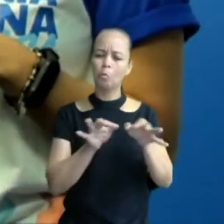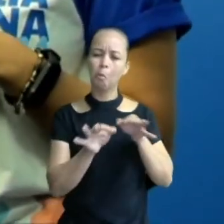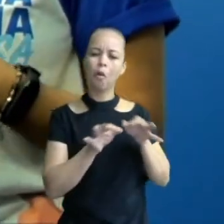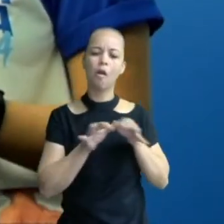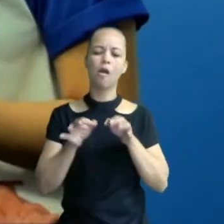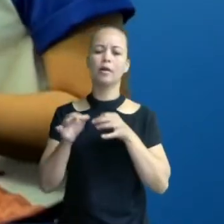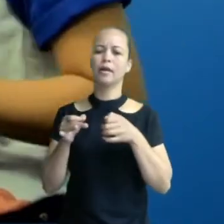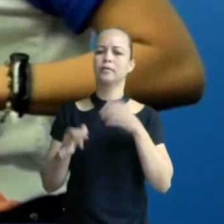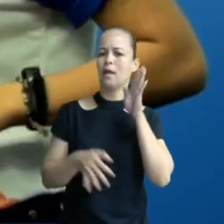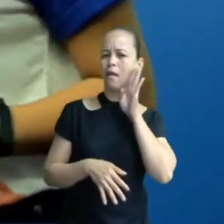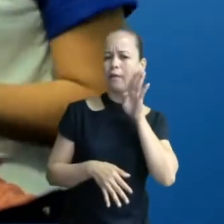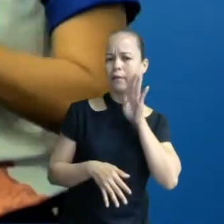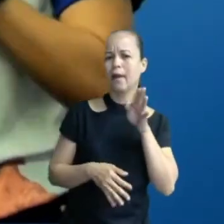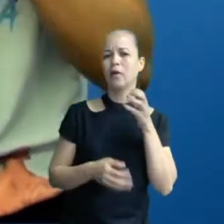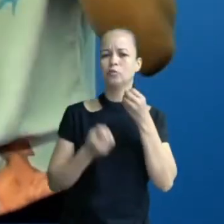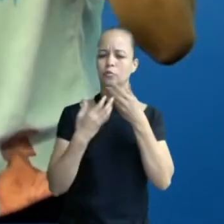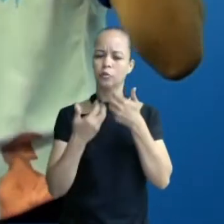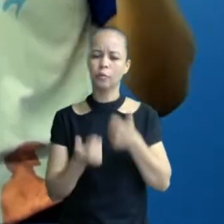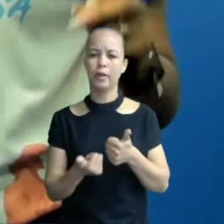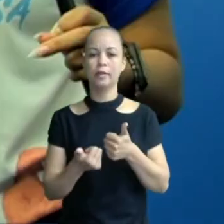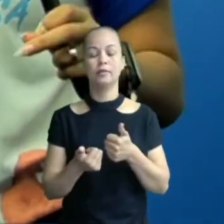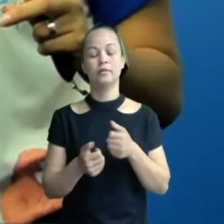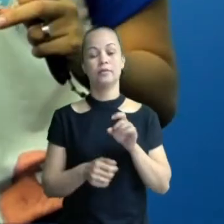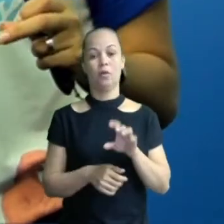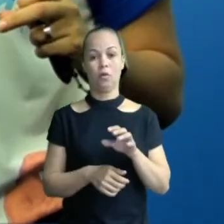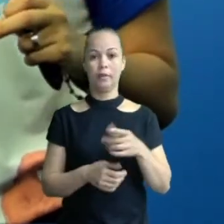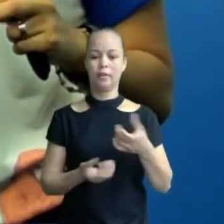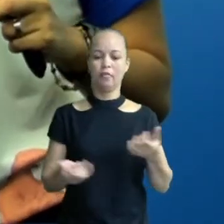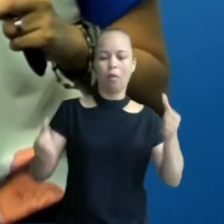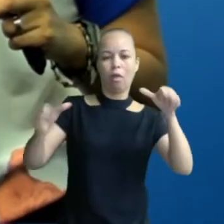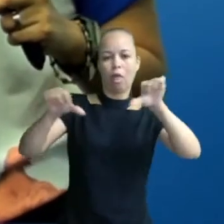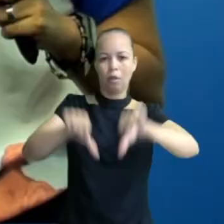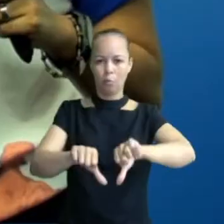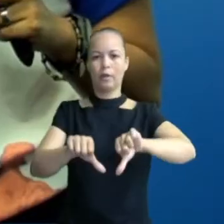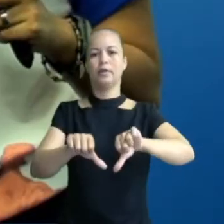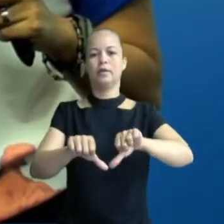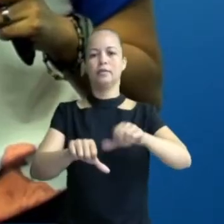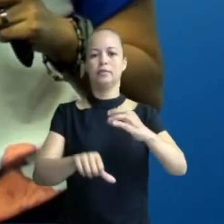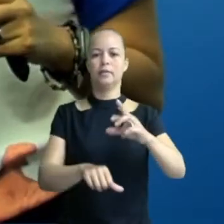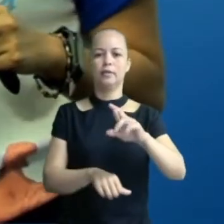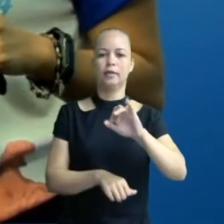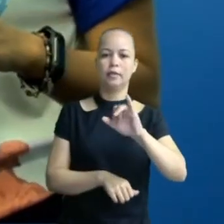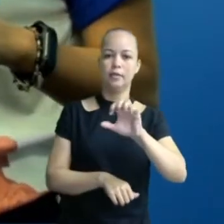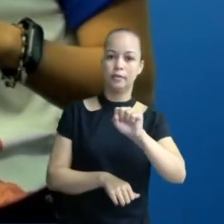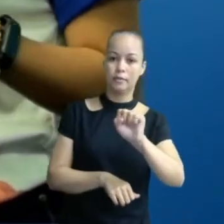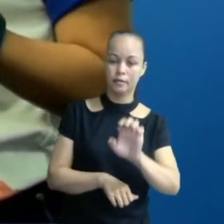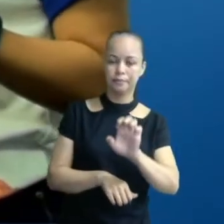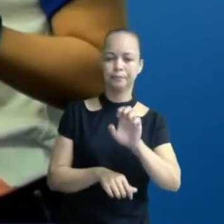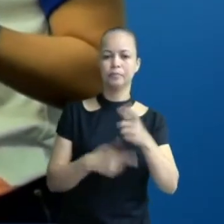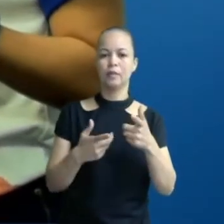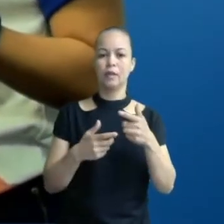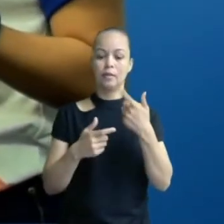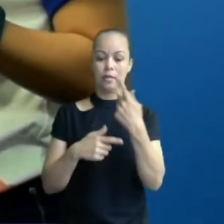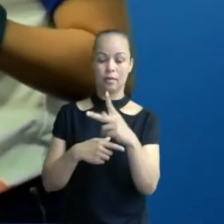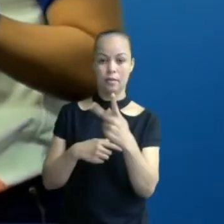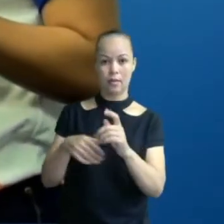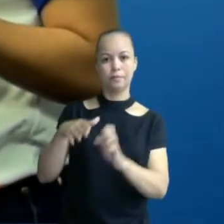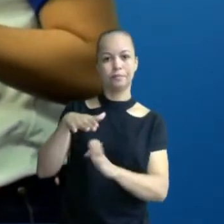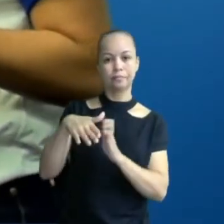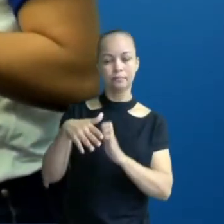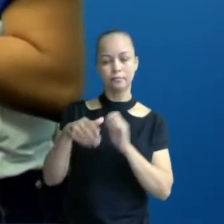bem, tudo muito legal, sendo que houve uma crise nessa empresa, certo? E aí,